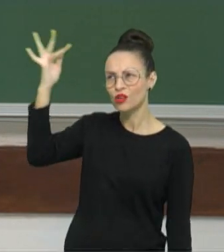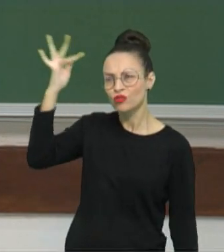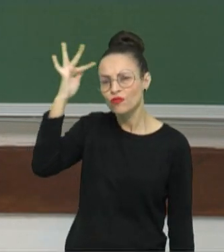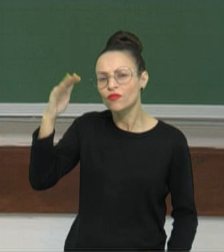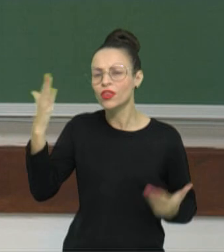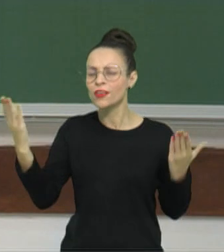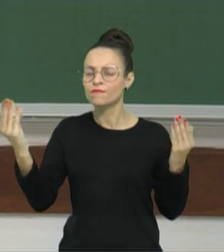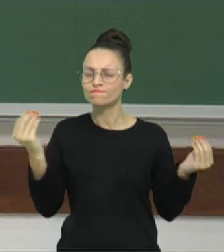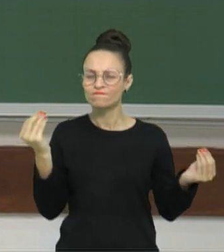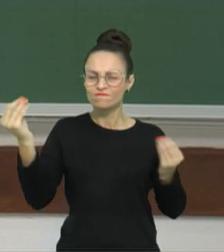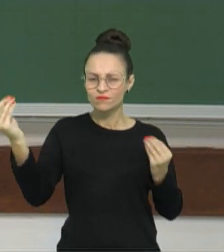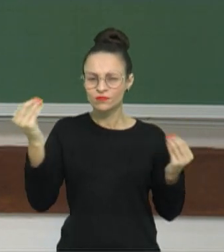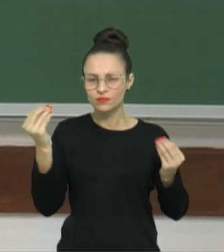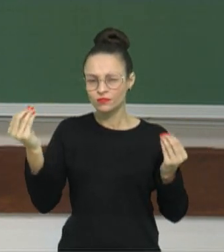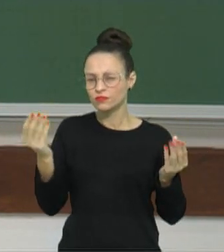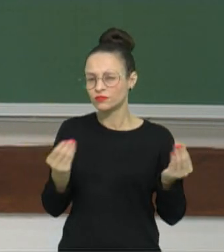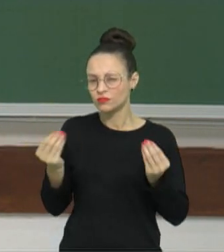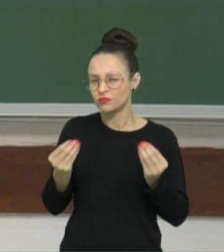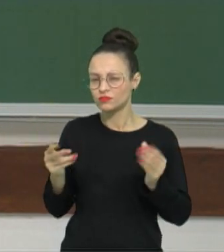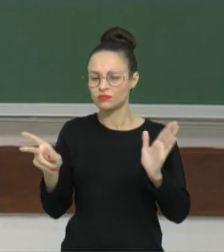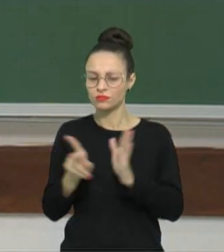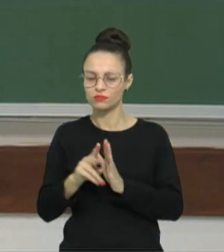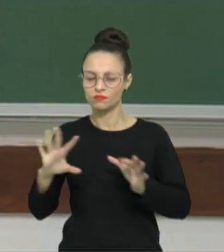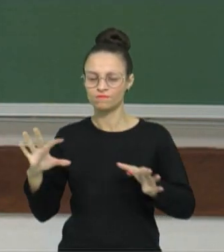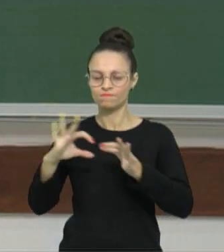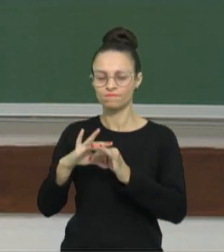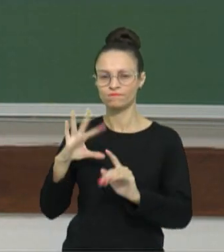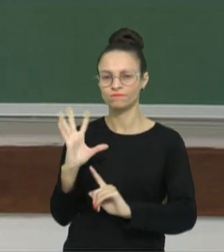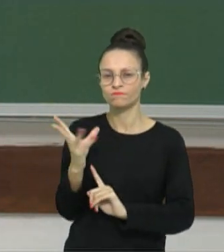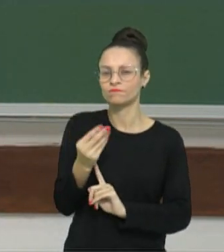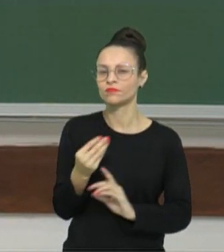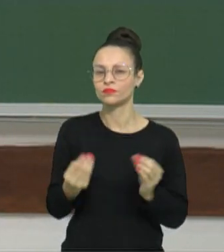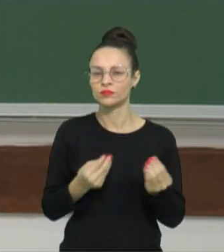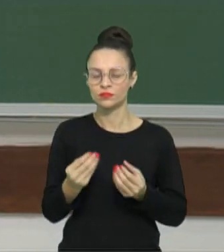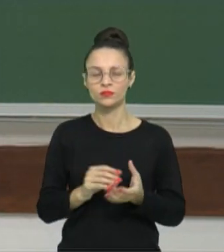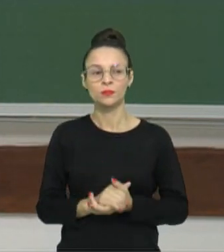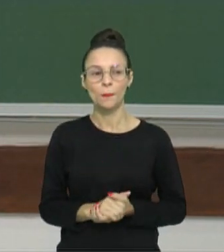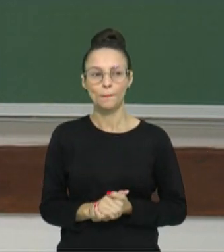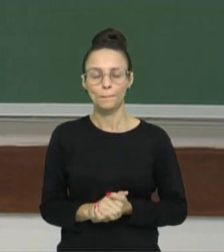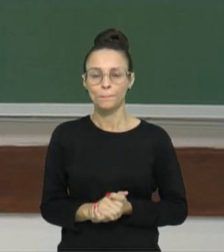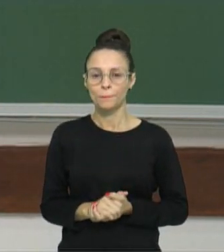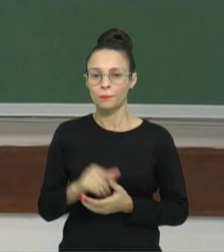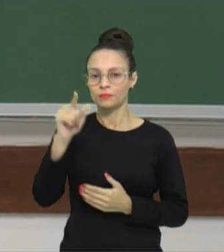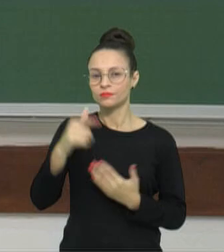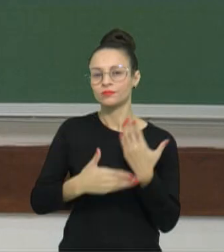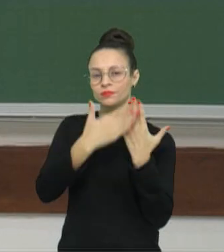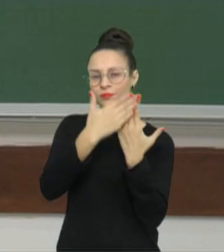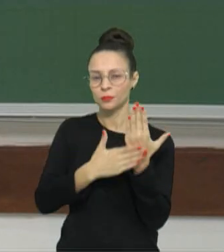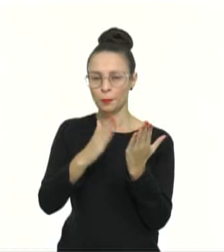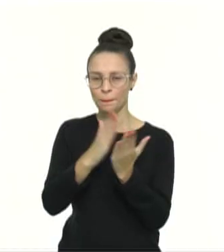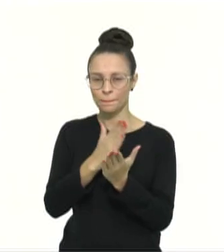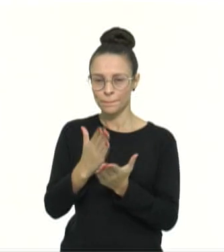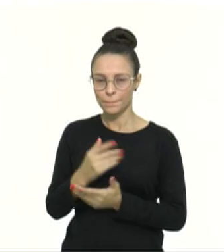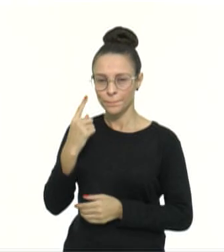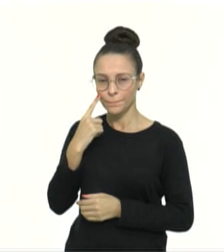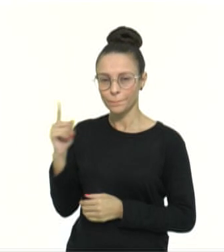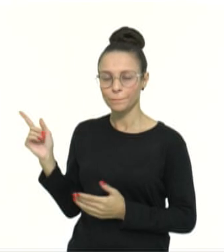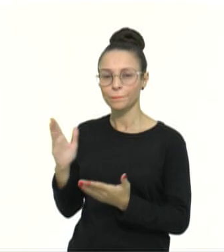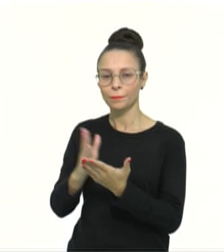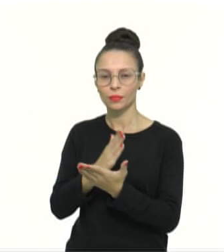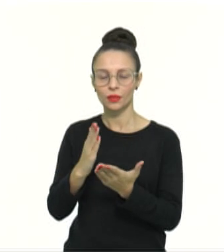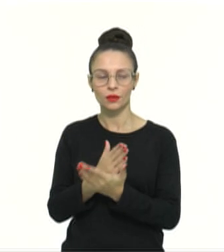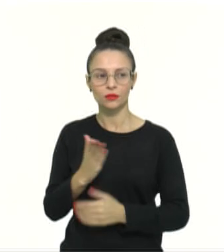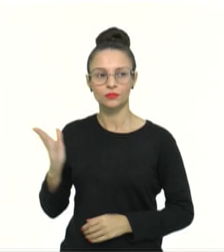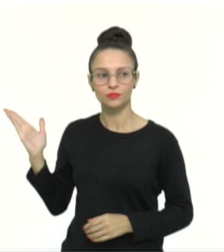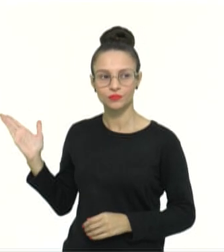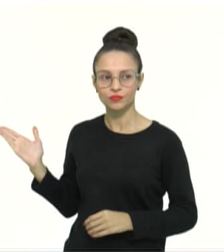filosofia, uma metafísica da arte. Então aqui essa é a capa lá de O Nascimento da Tragédia, que tem ali a